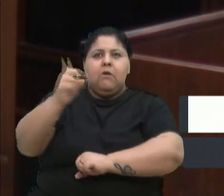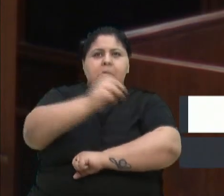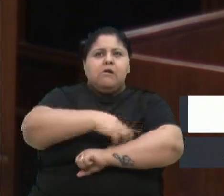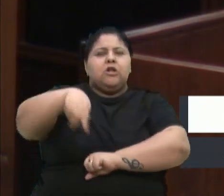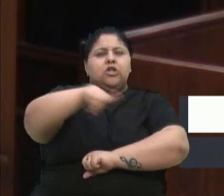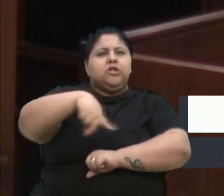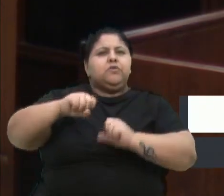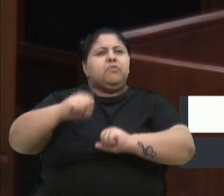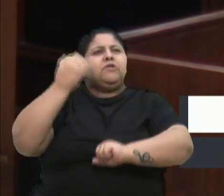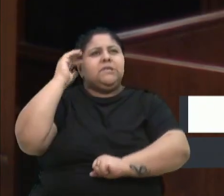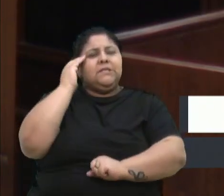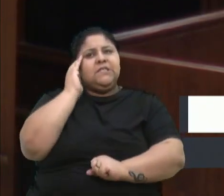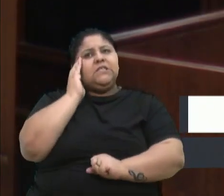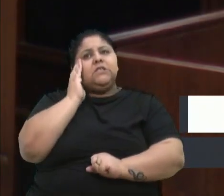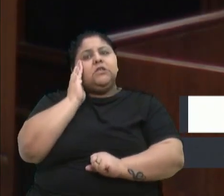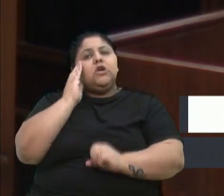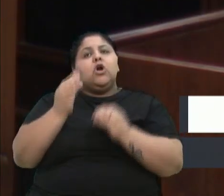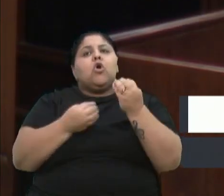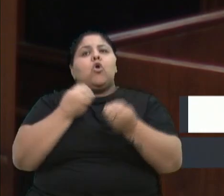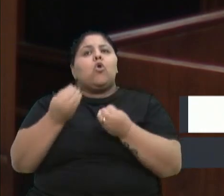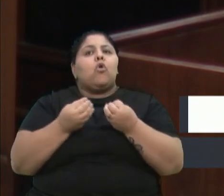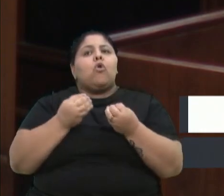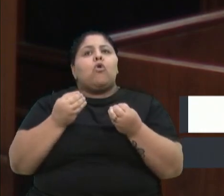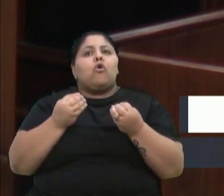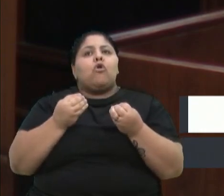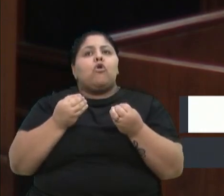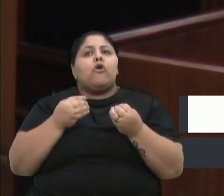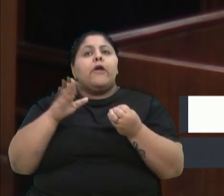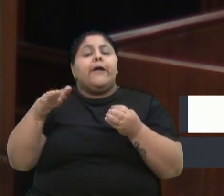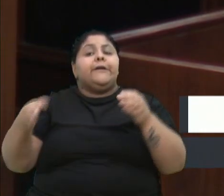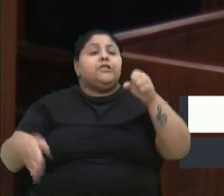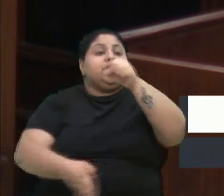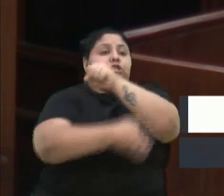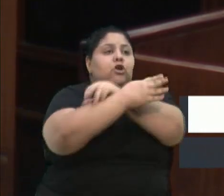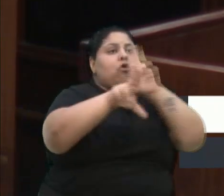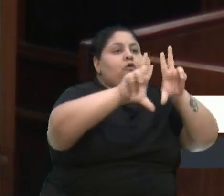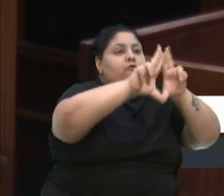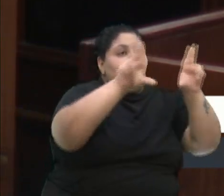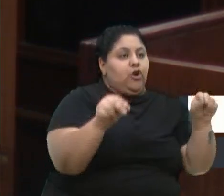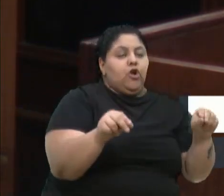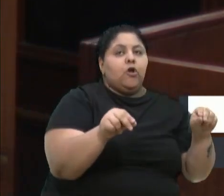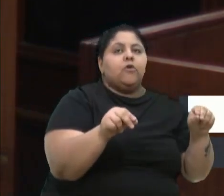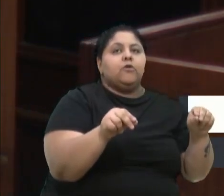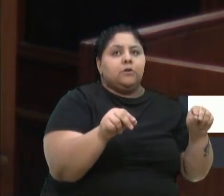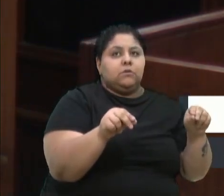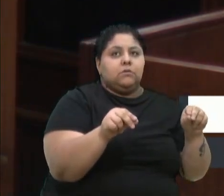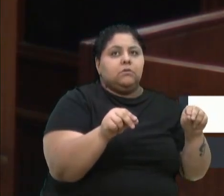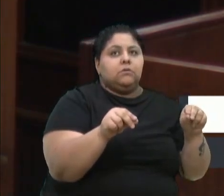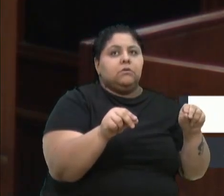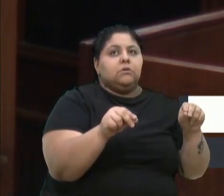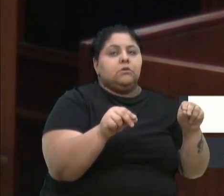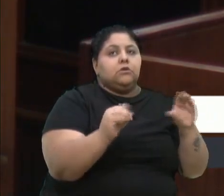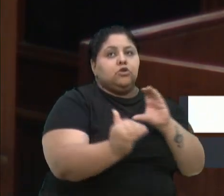ampliar ela modulada, é a única alternativa. Então, talvez é um tema para a nossa Comissão de Educação pegar esses